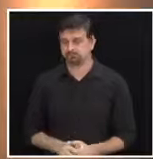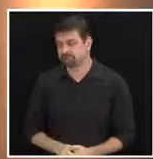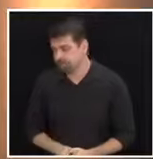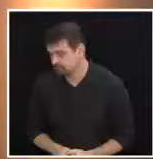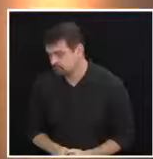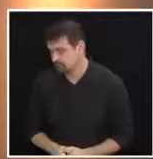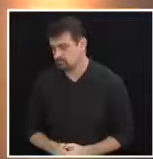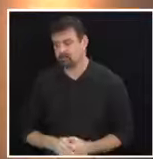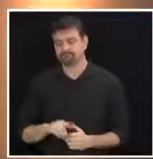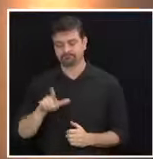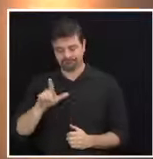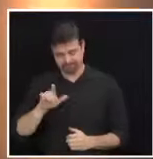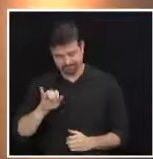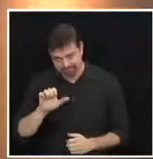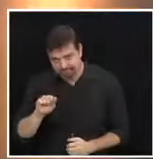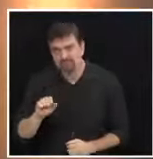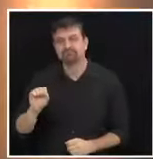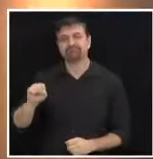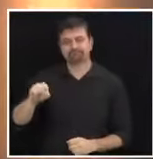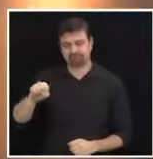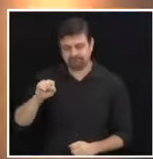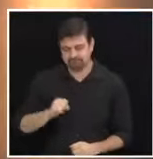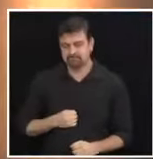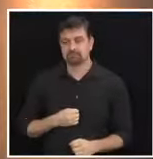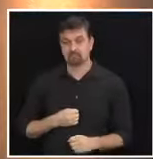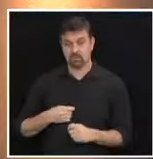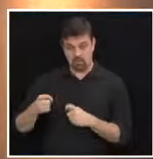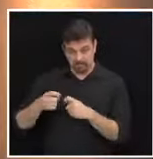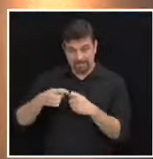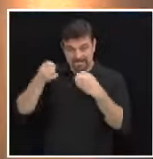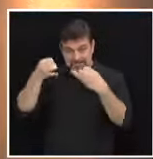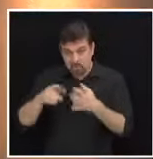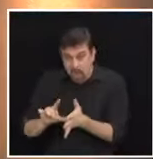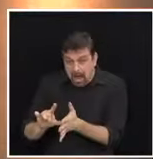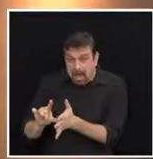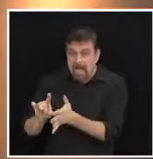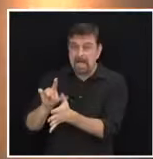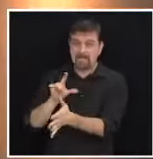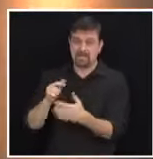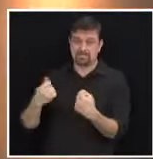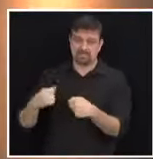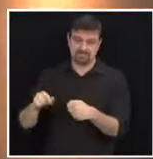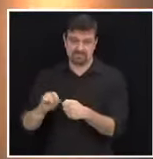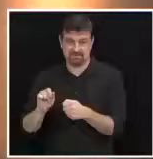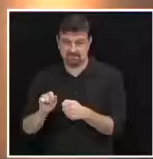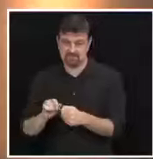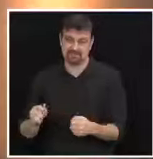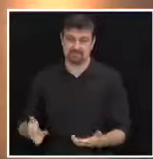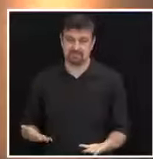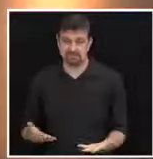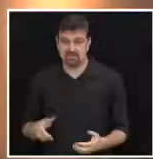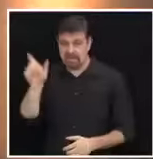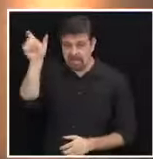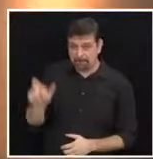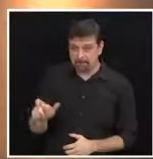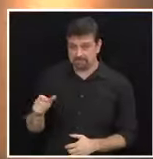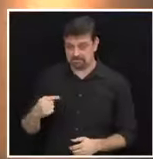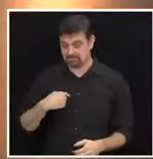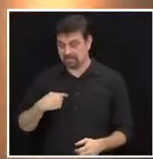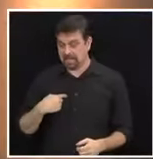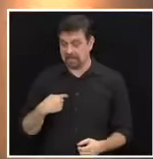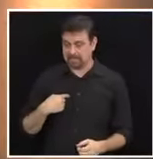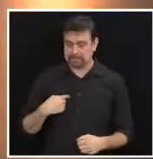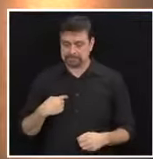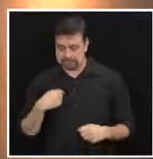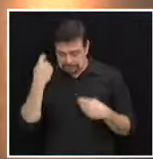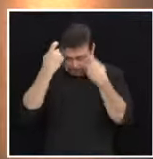É muito importante realizar o teste, como o doutor Josué falou, quanto antes, né? Claro que ninguém faz o teste pensando num